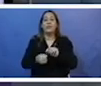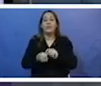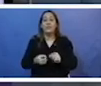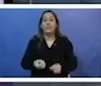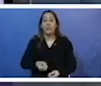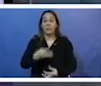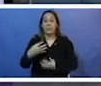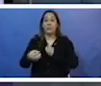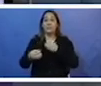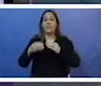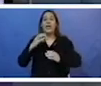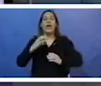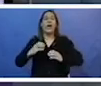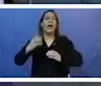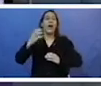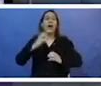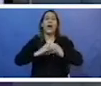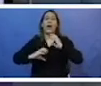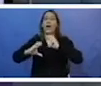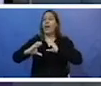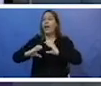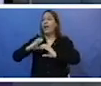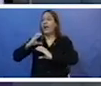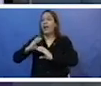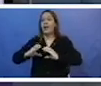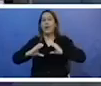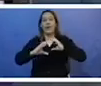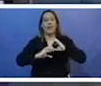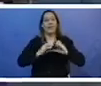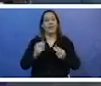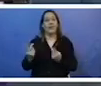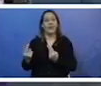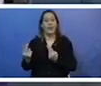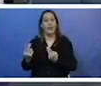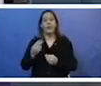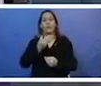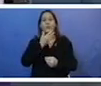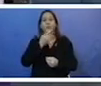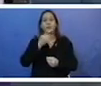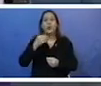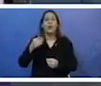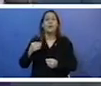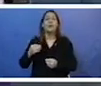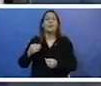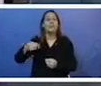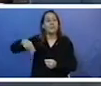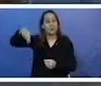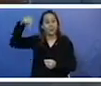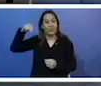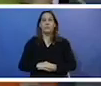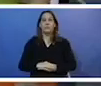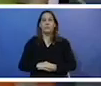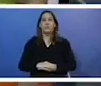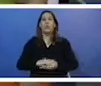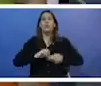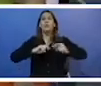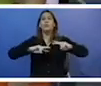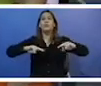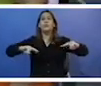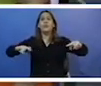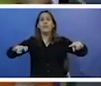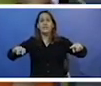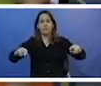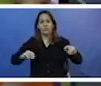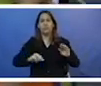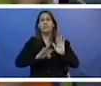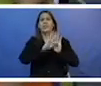e cantada, assim como os cordelistas fazem nas feiras. Mas agora vamos para o nosso texto. Os assuntos